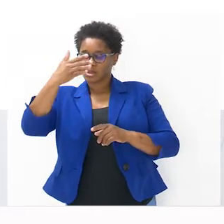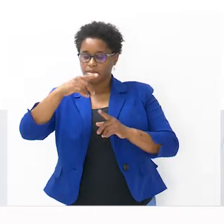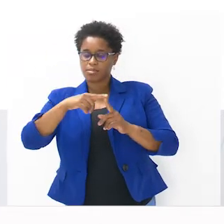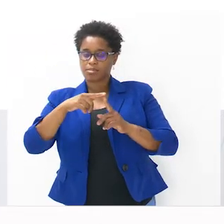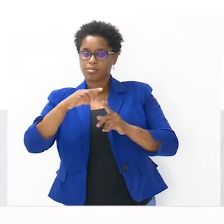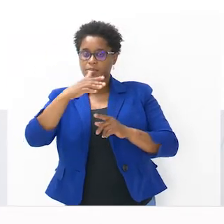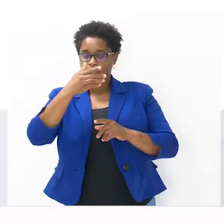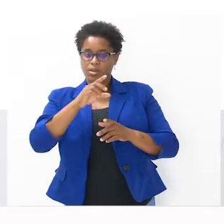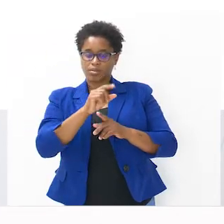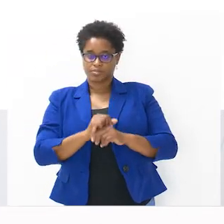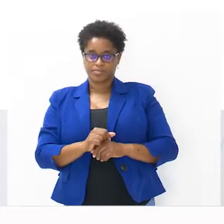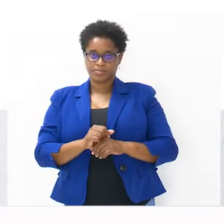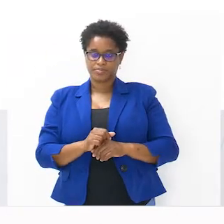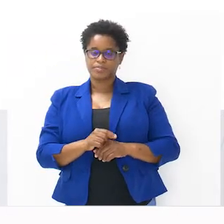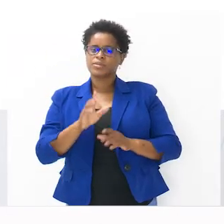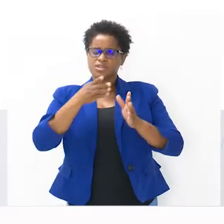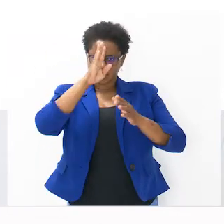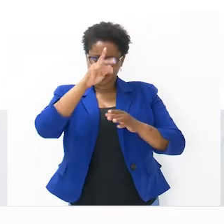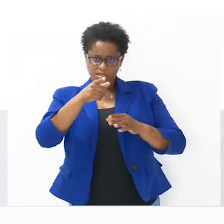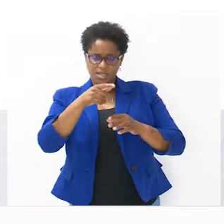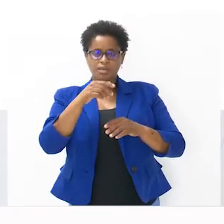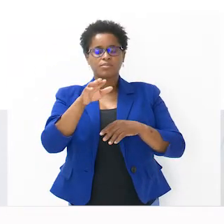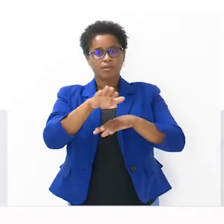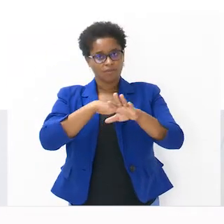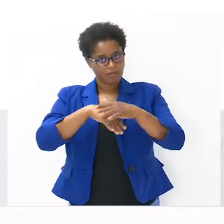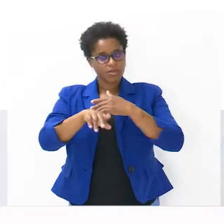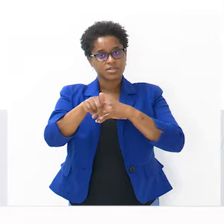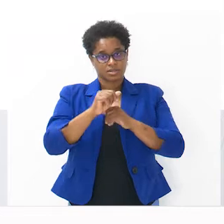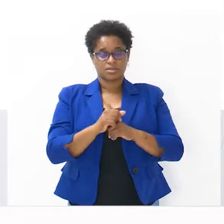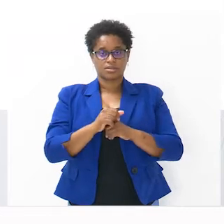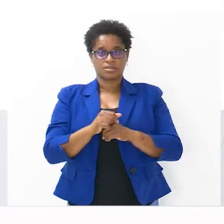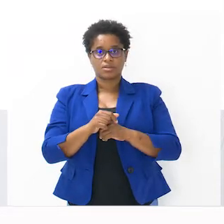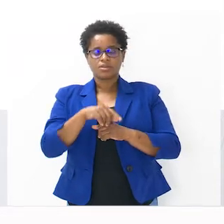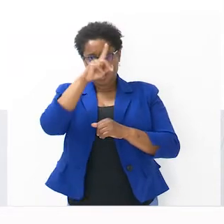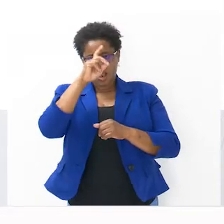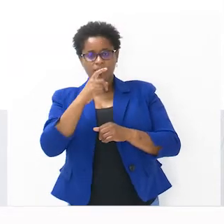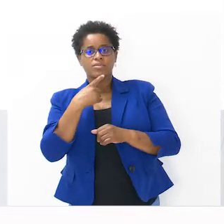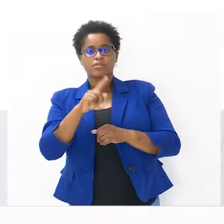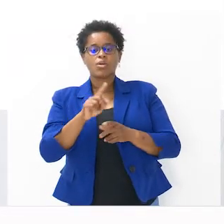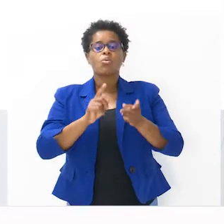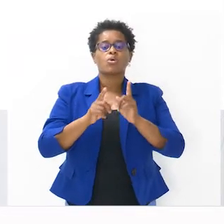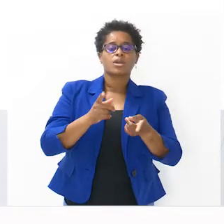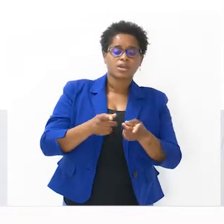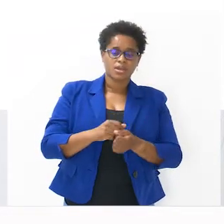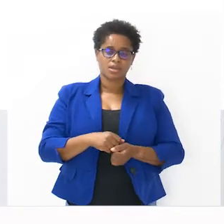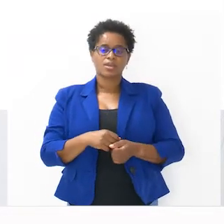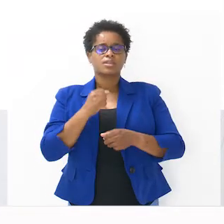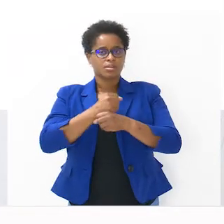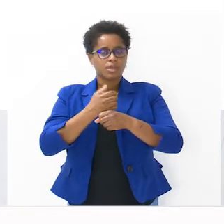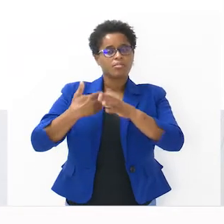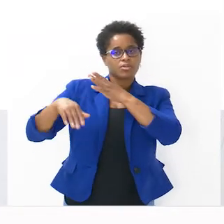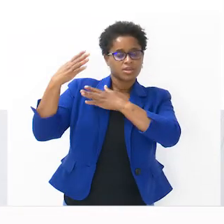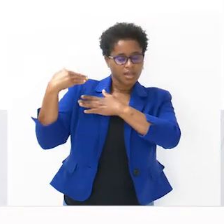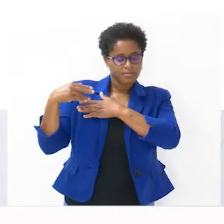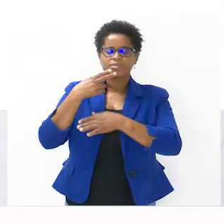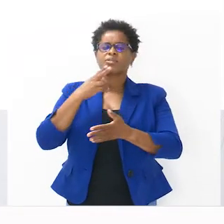coluna. Já sabem, vão fazer a recapitulação daquilo que já vimos e,